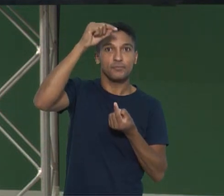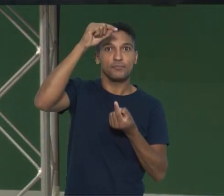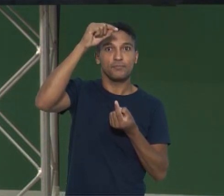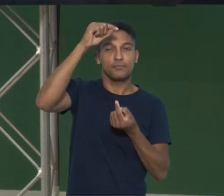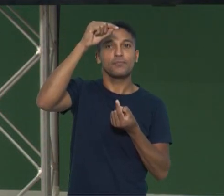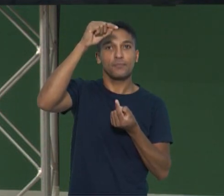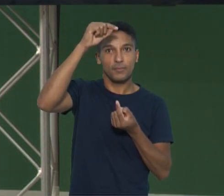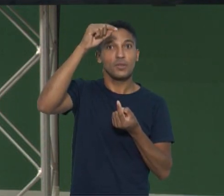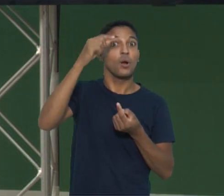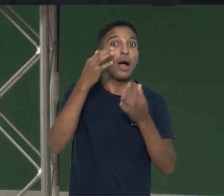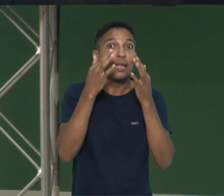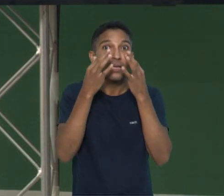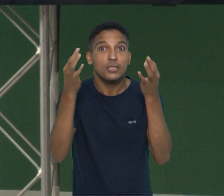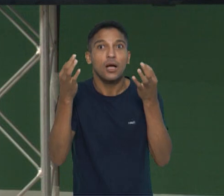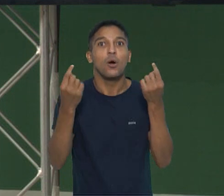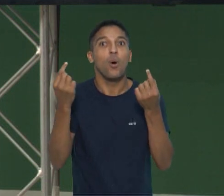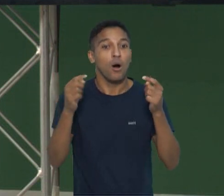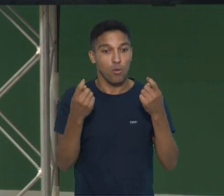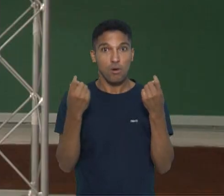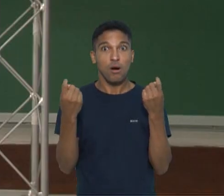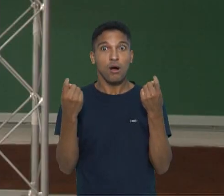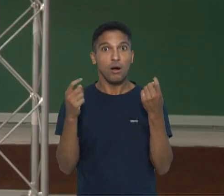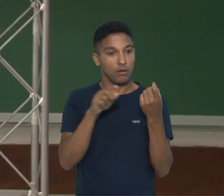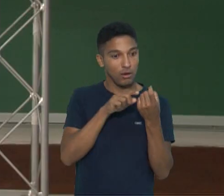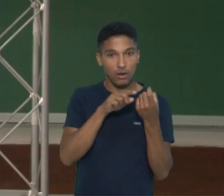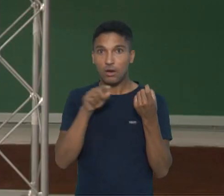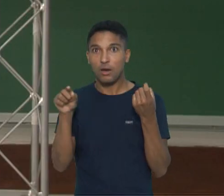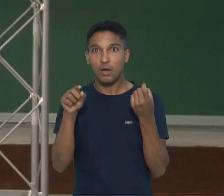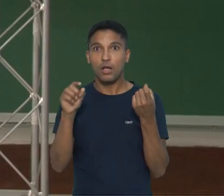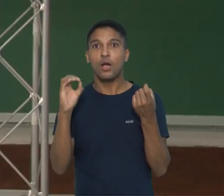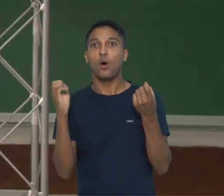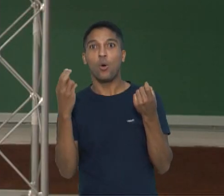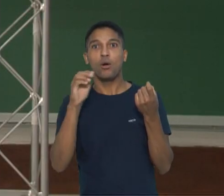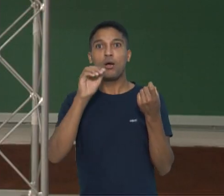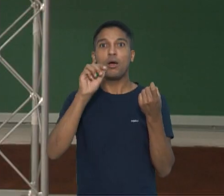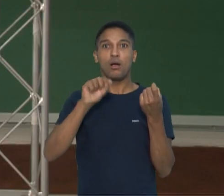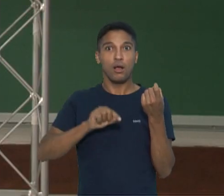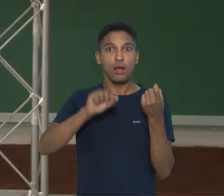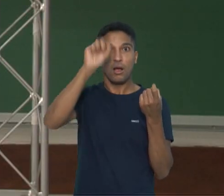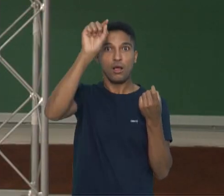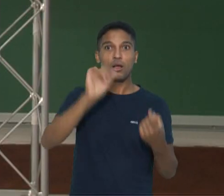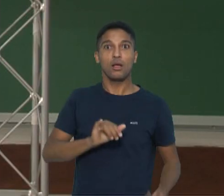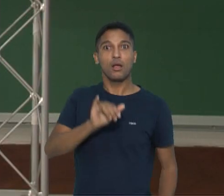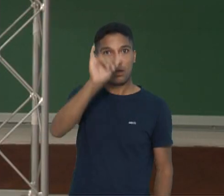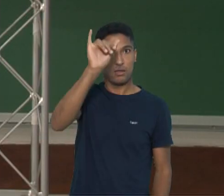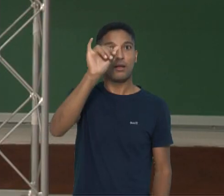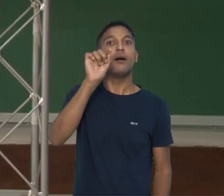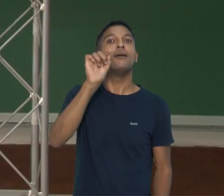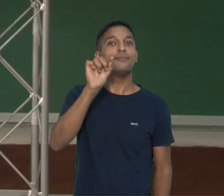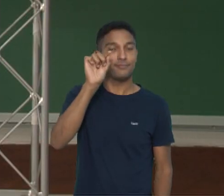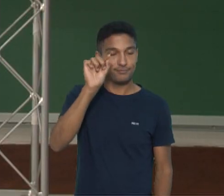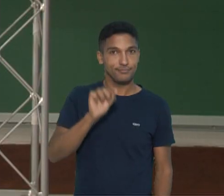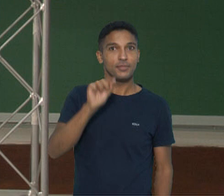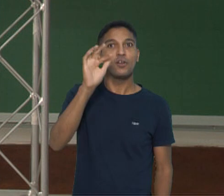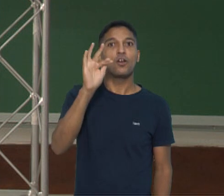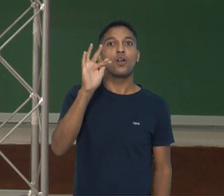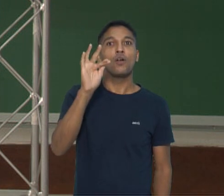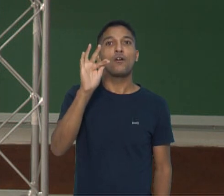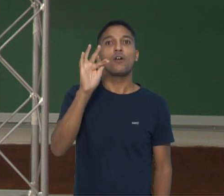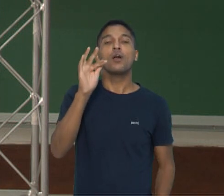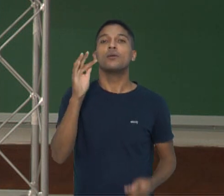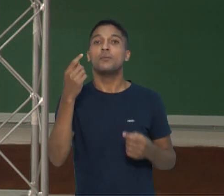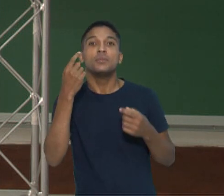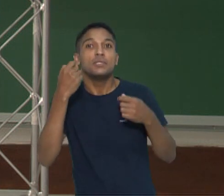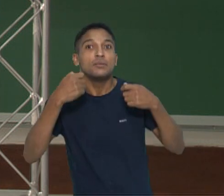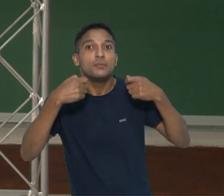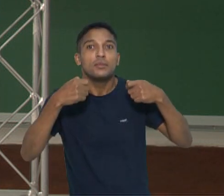que estar atentos a qual das equações que nós vamos usar para escrever essa equação de hipérbole. E qual é a